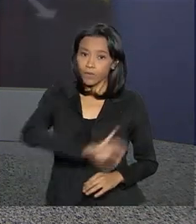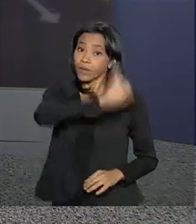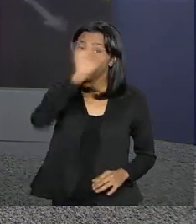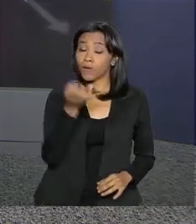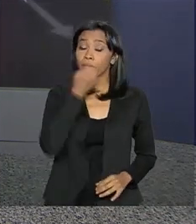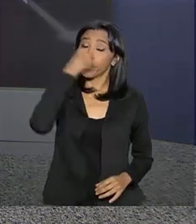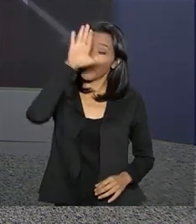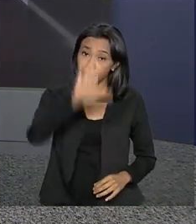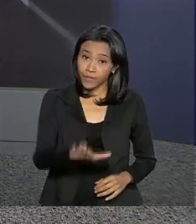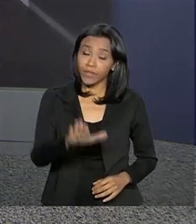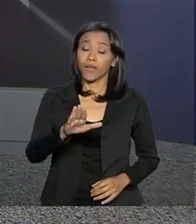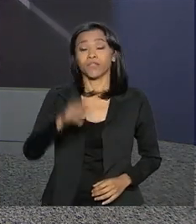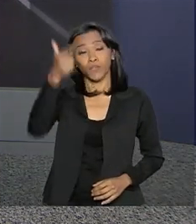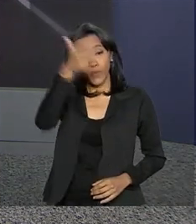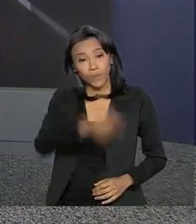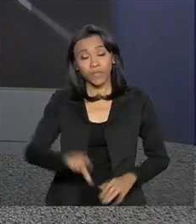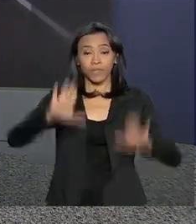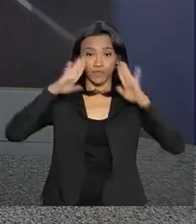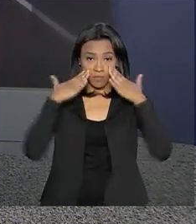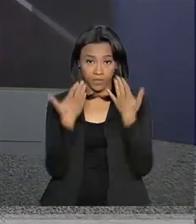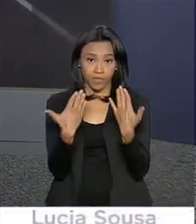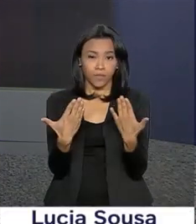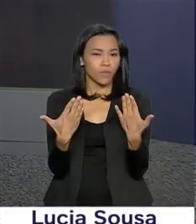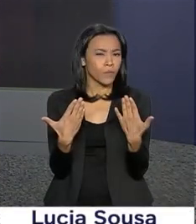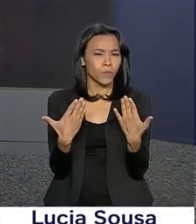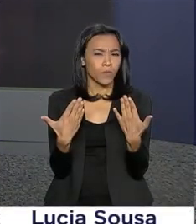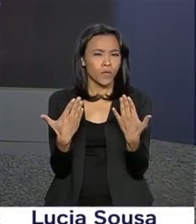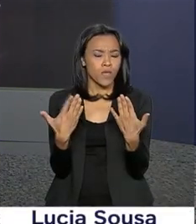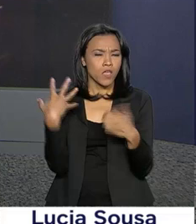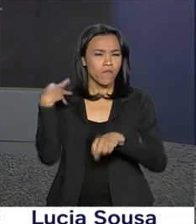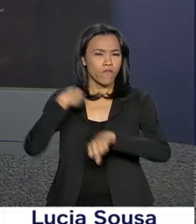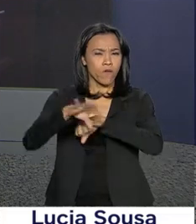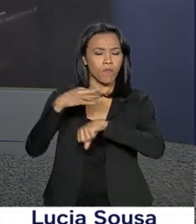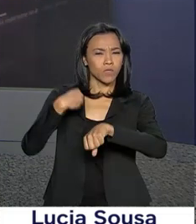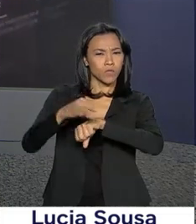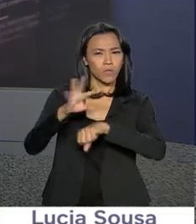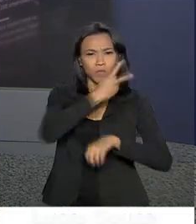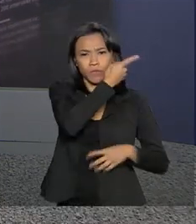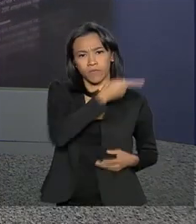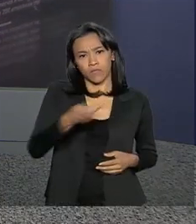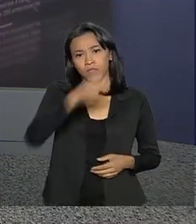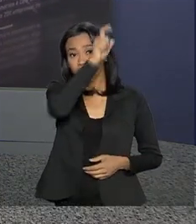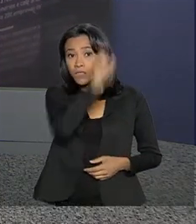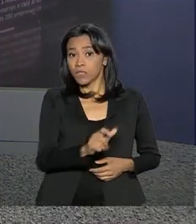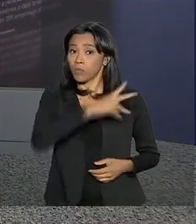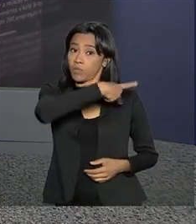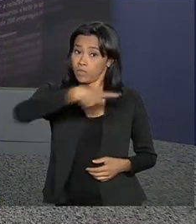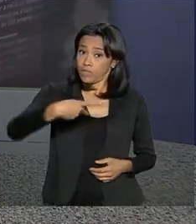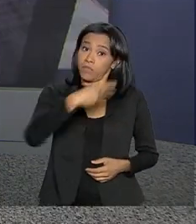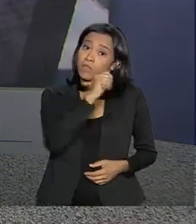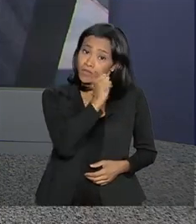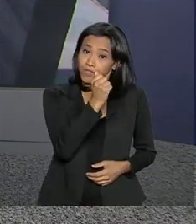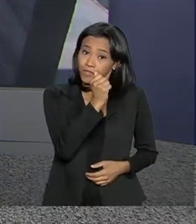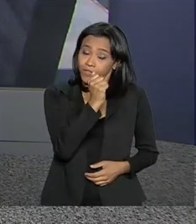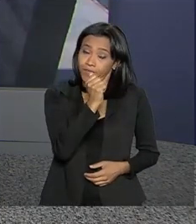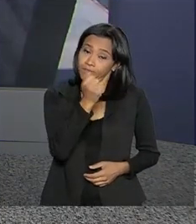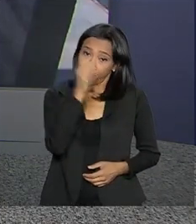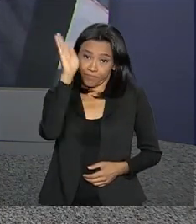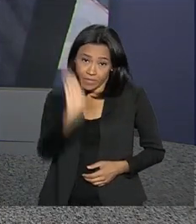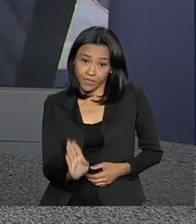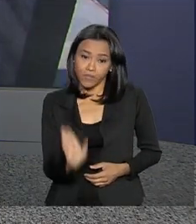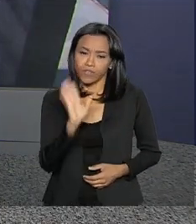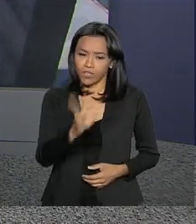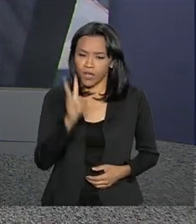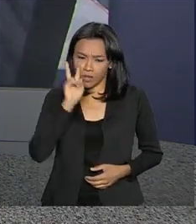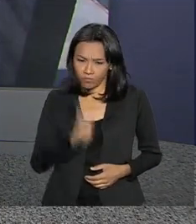Olá, boa tarde. Estamos de volta com informações sobre a visita do presidente da Argentina, Maurício Macri, ao Brasil. Já temos imagens aí